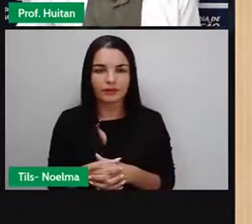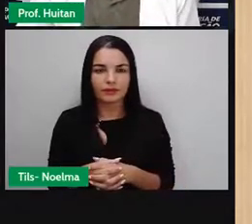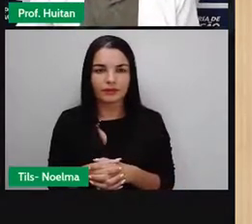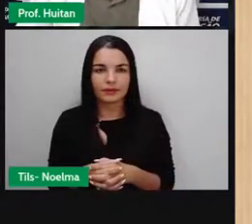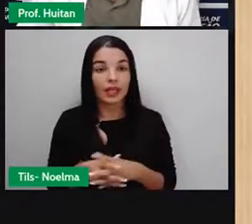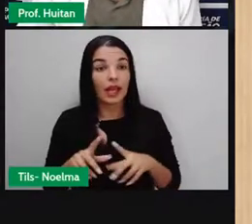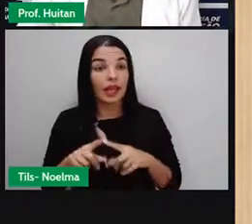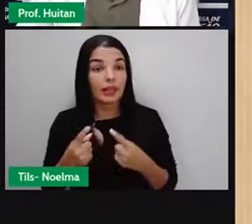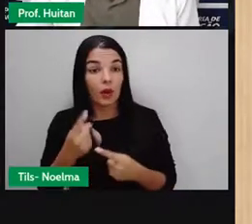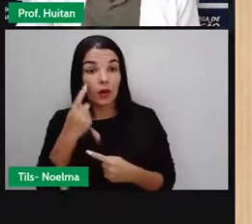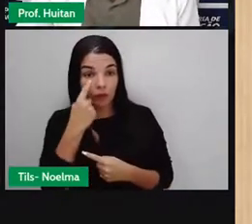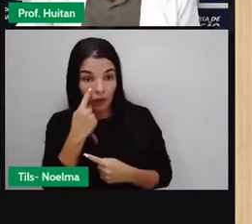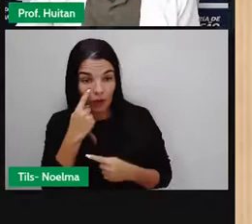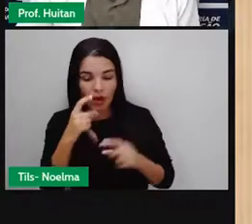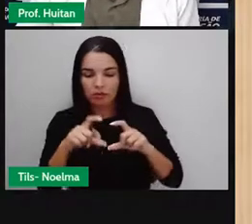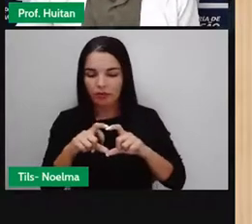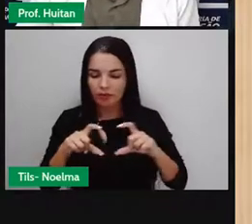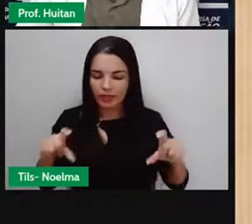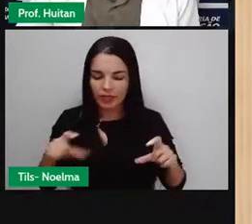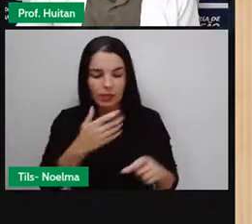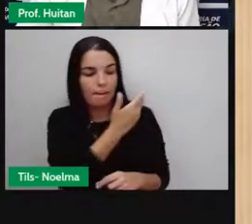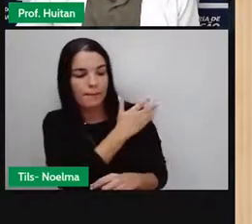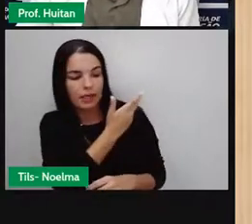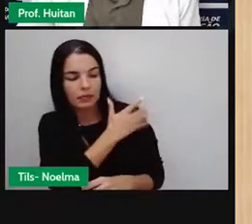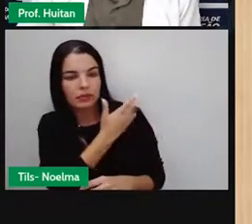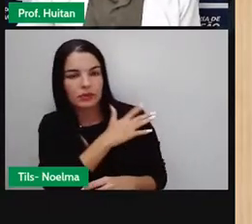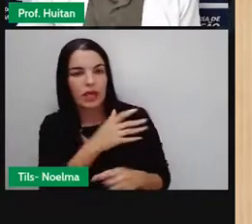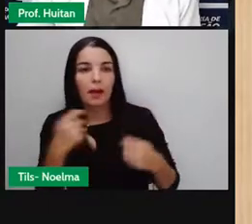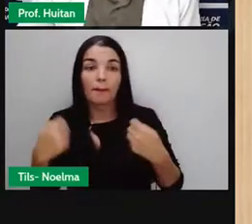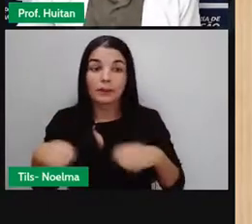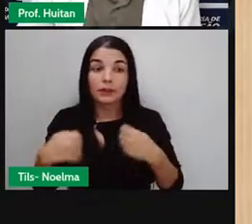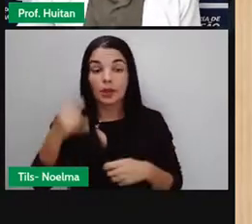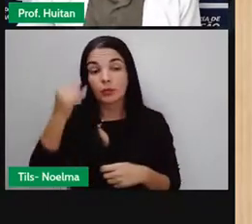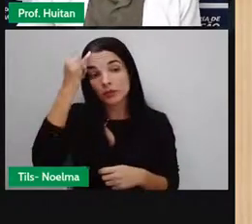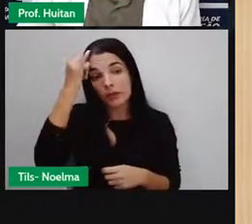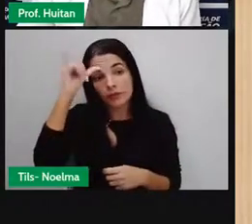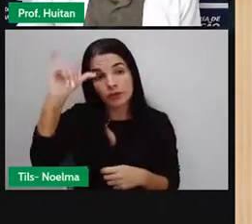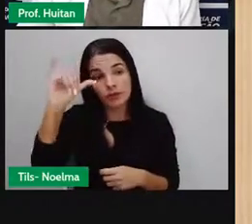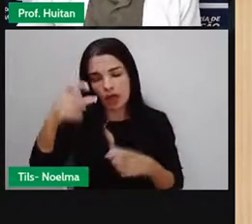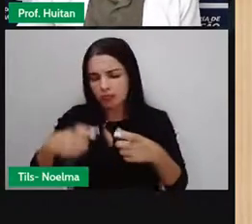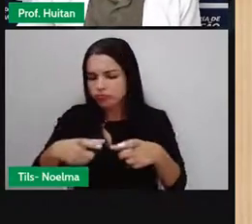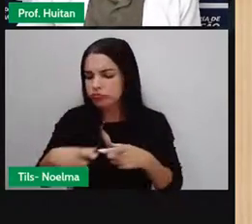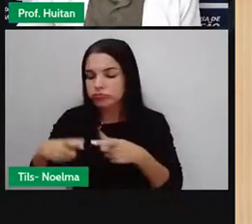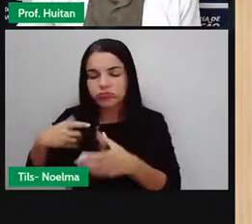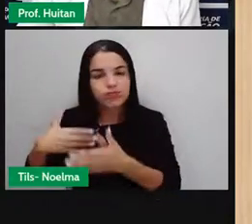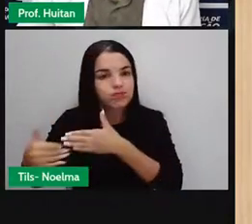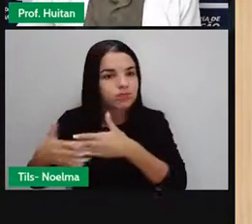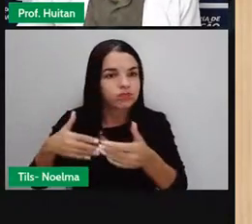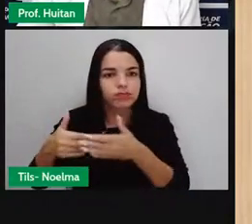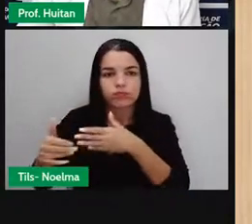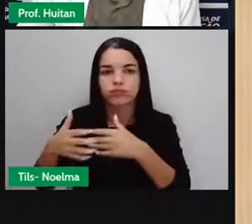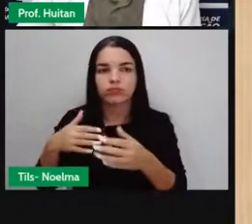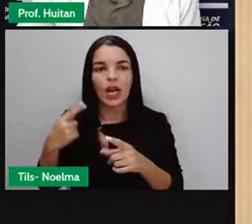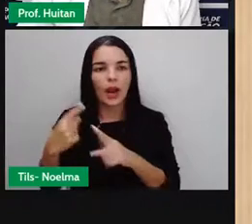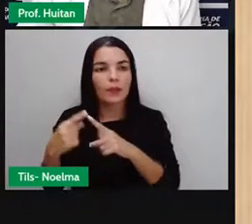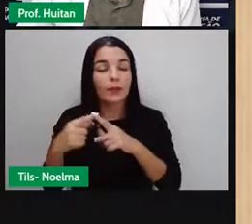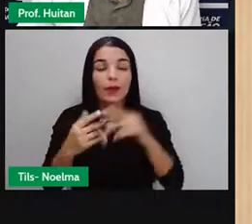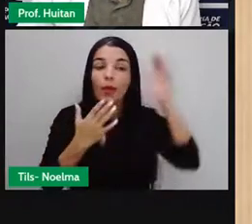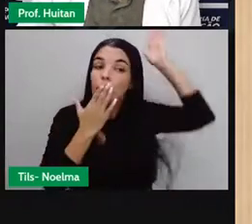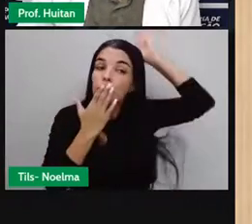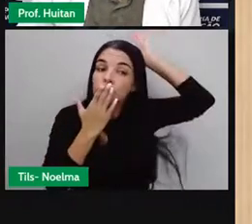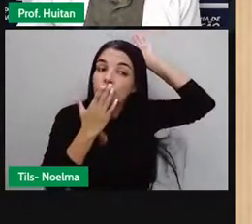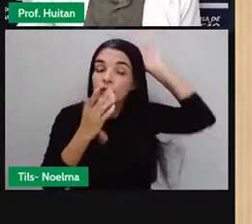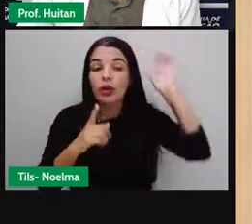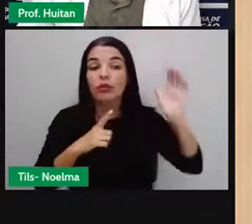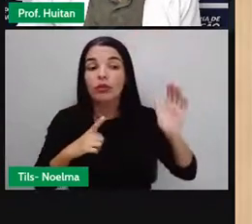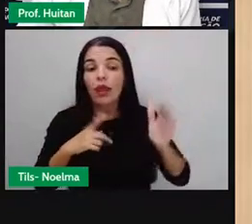Então, essas são frases preconceituosas que temos que evitar em qualquer circunstância, porque os índios eles têm sua